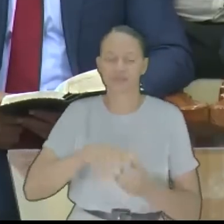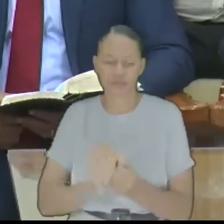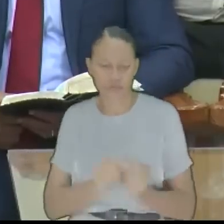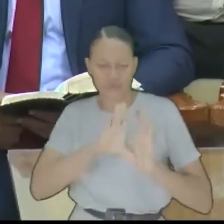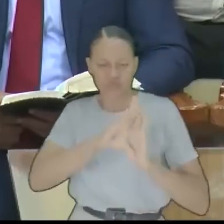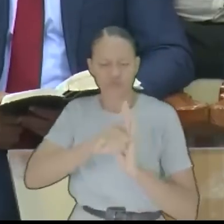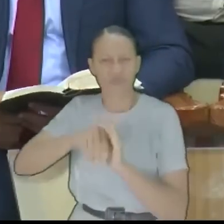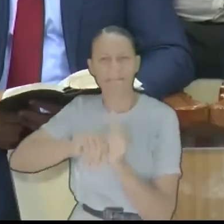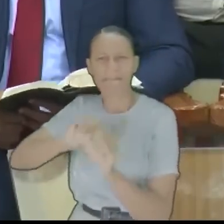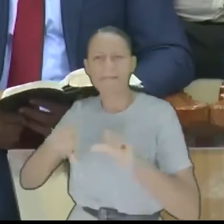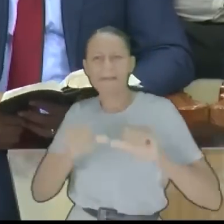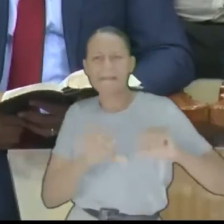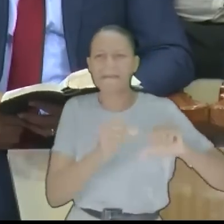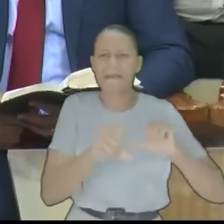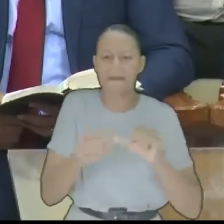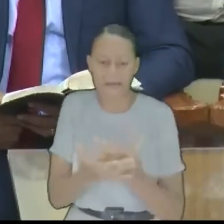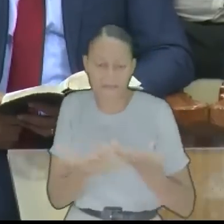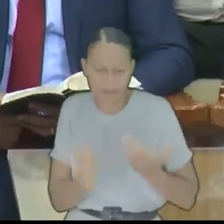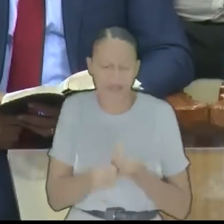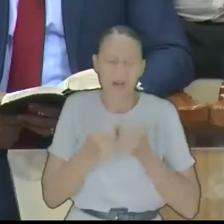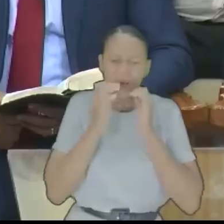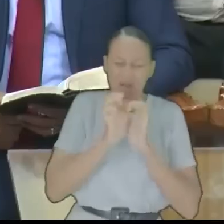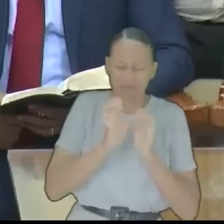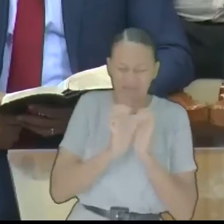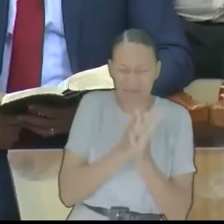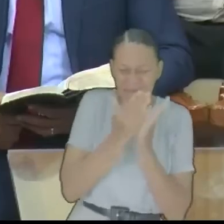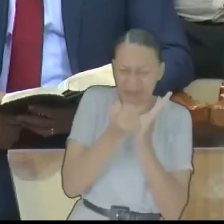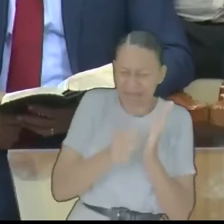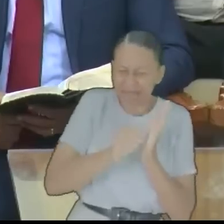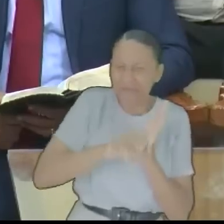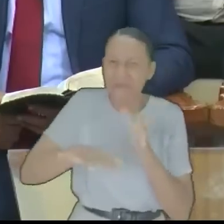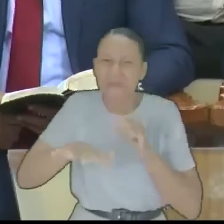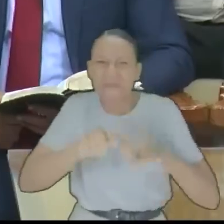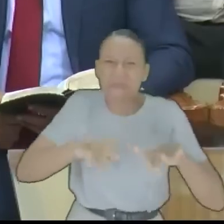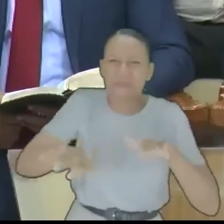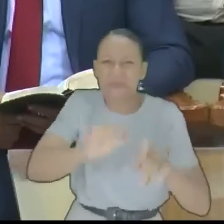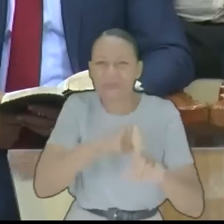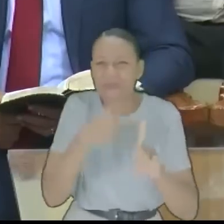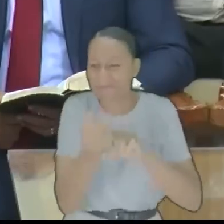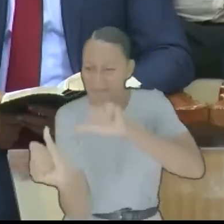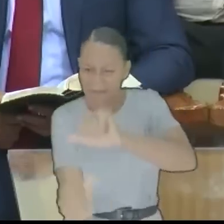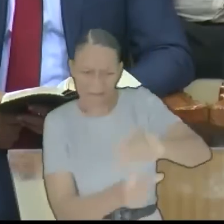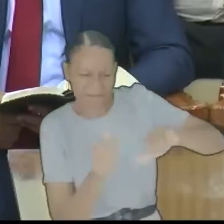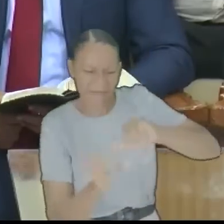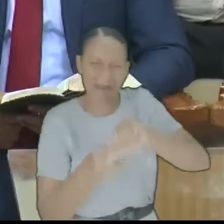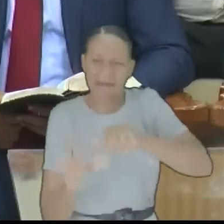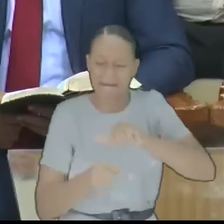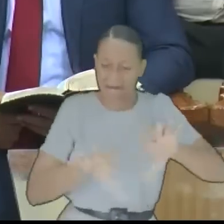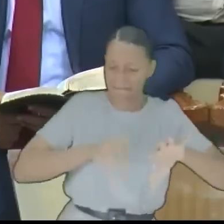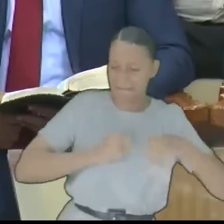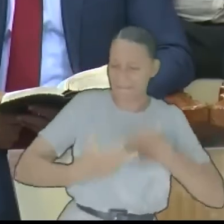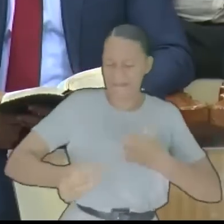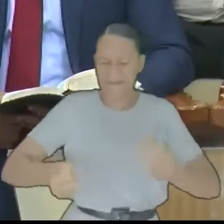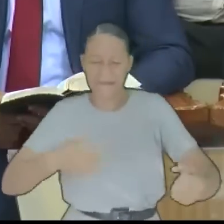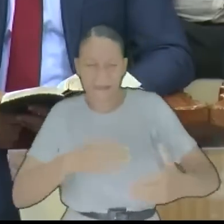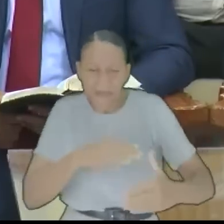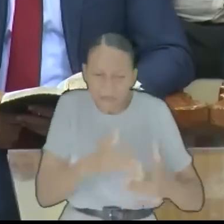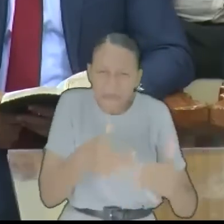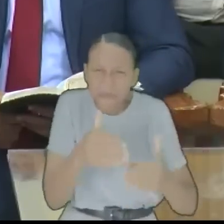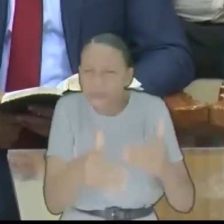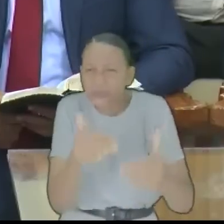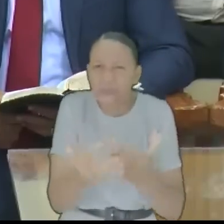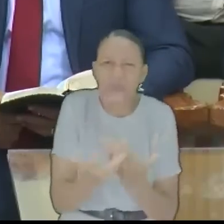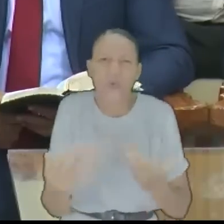foram mudados. O evangelho foi penetrando na sociedade. O evangelho foi penetrando devagarinho,